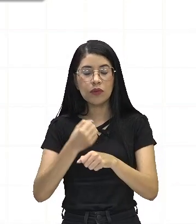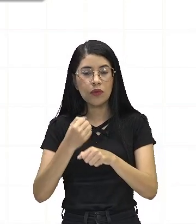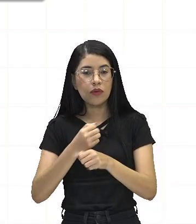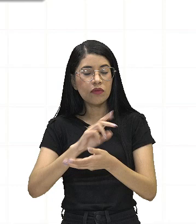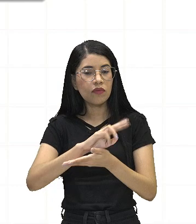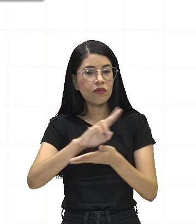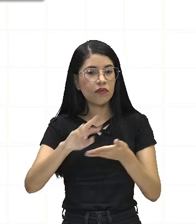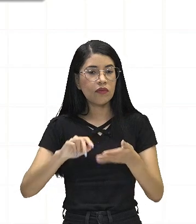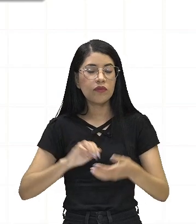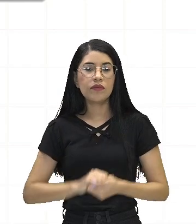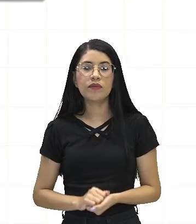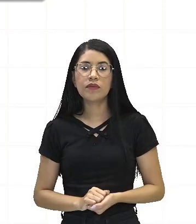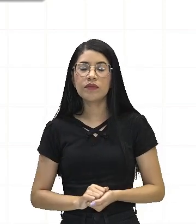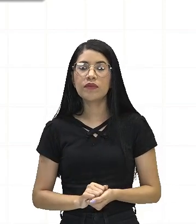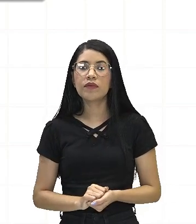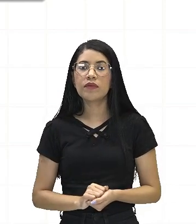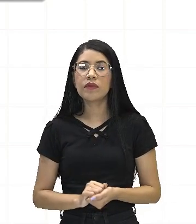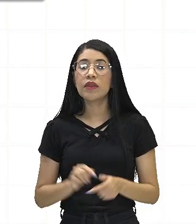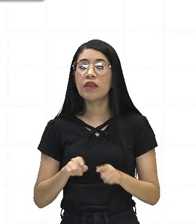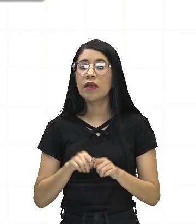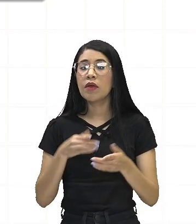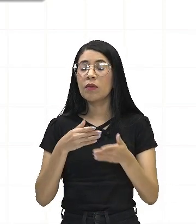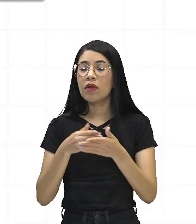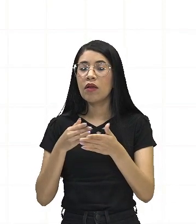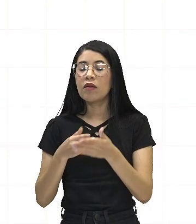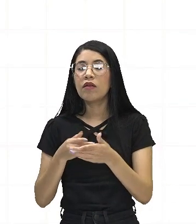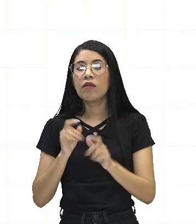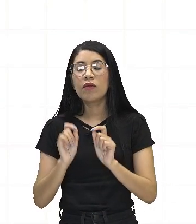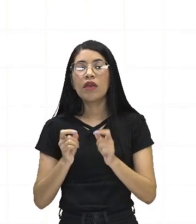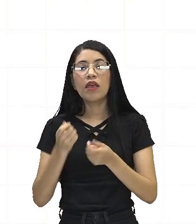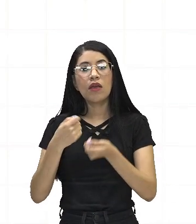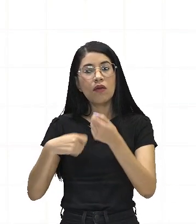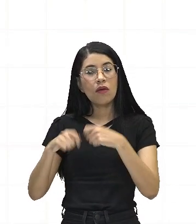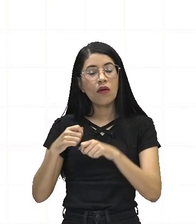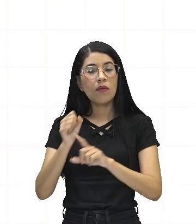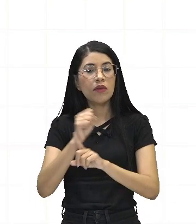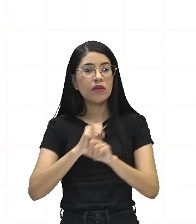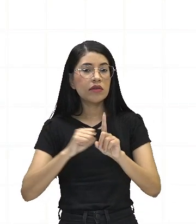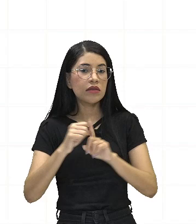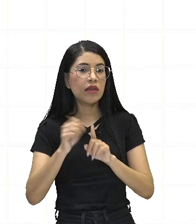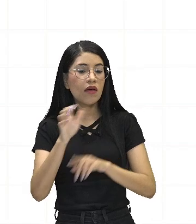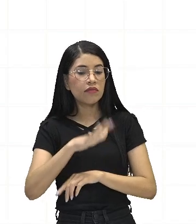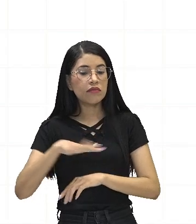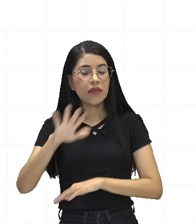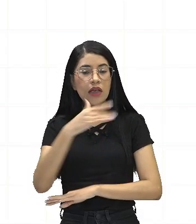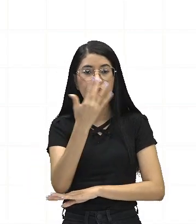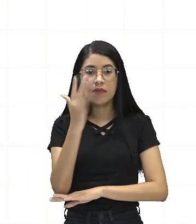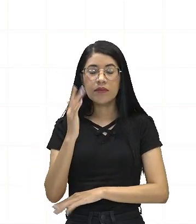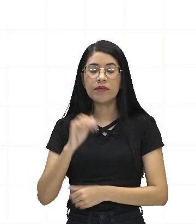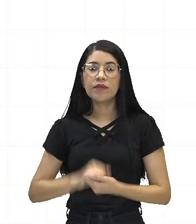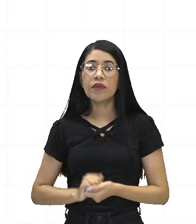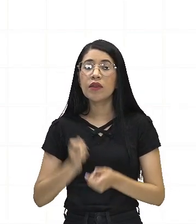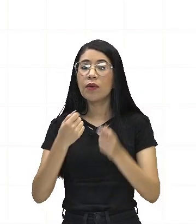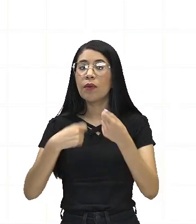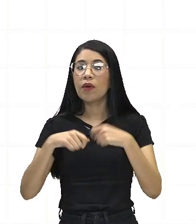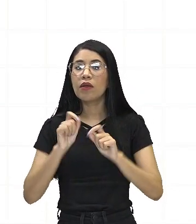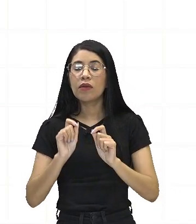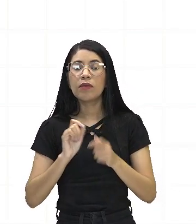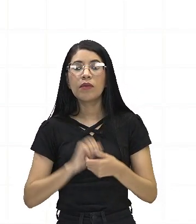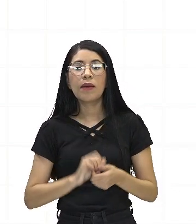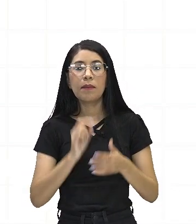região sudeste, por ser aí o principal produtor de café, a gente observa um rápido desenvolvimento econômico, né? Um crescimento